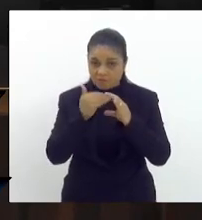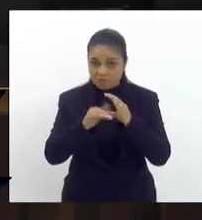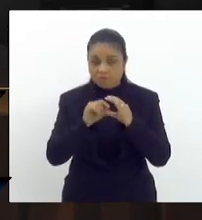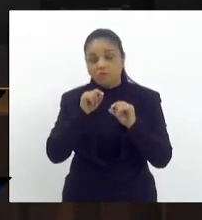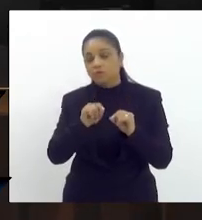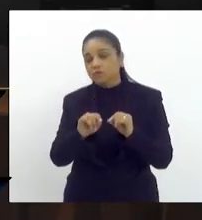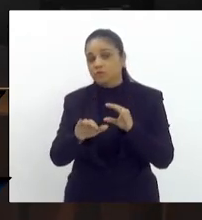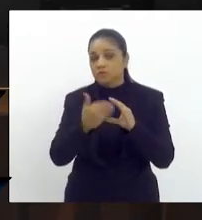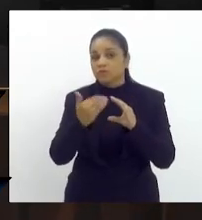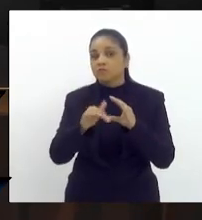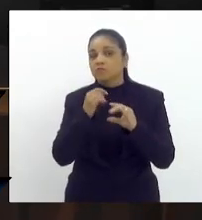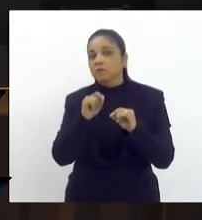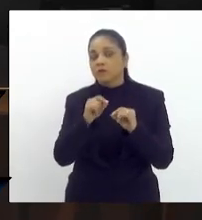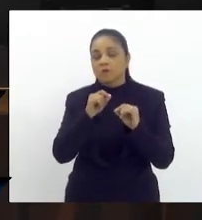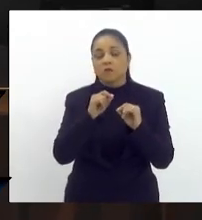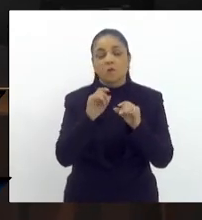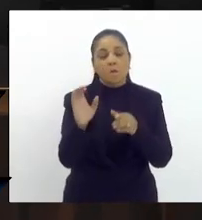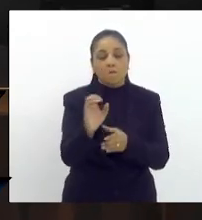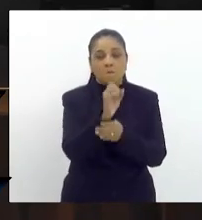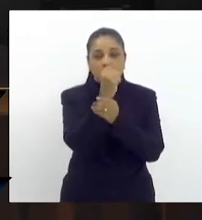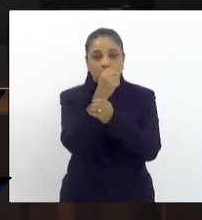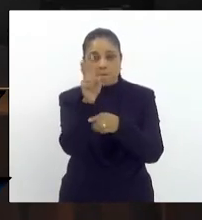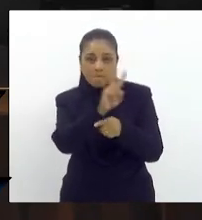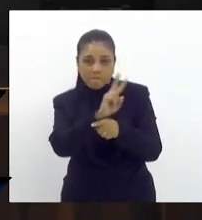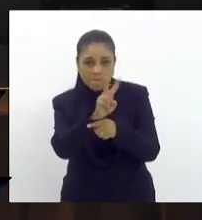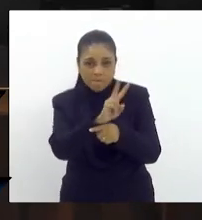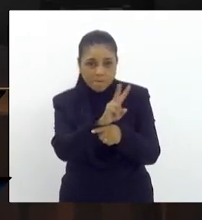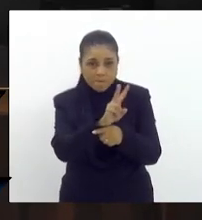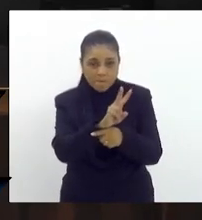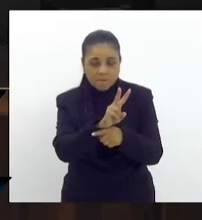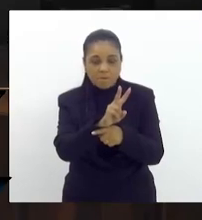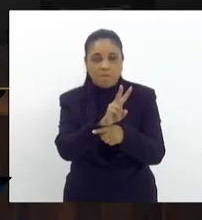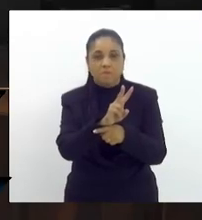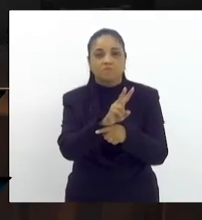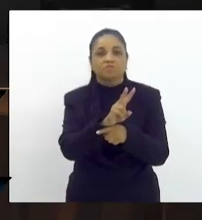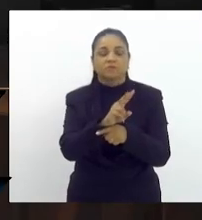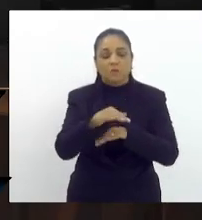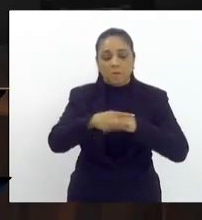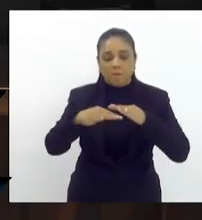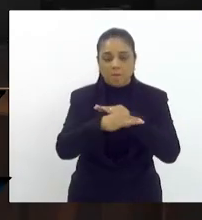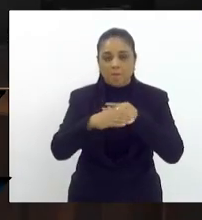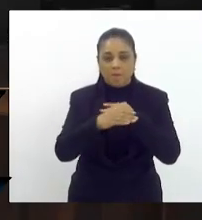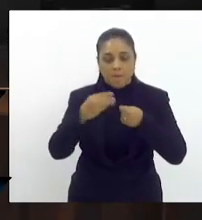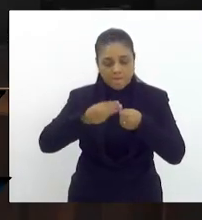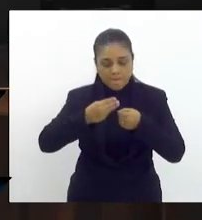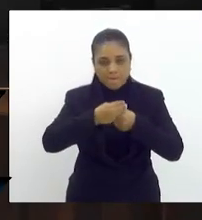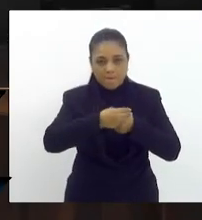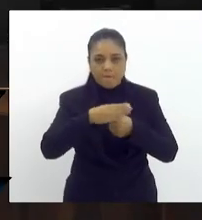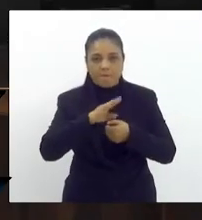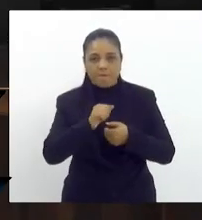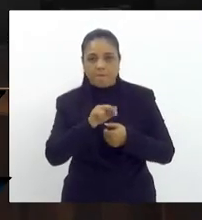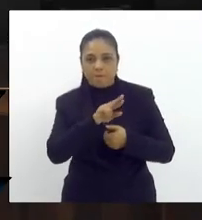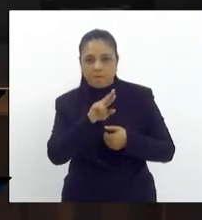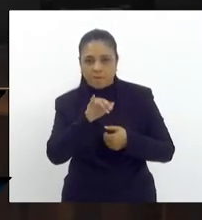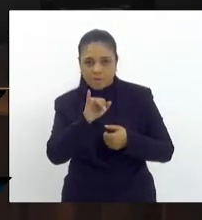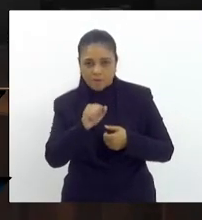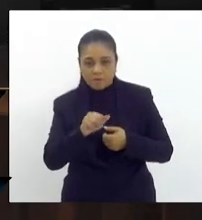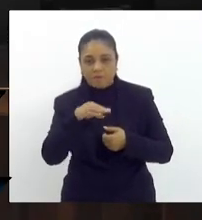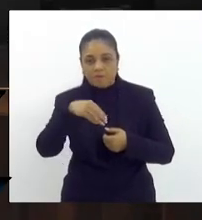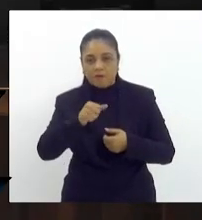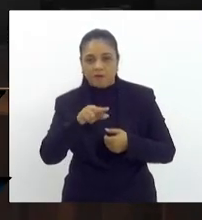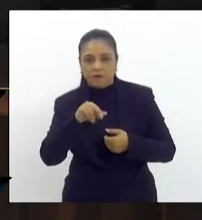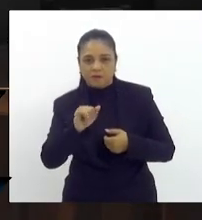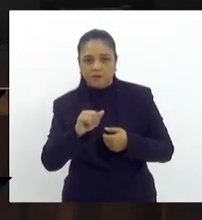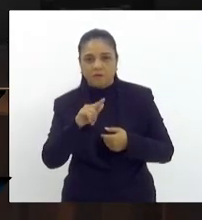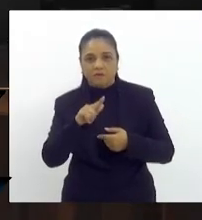sobre a implantação do programa segurança presente para atender ao bairro de Maria da Graça no município do Rio de Janeiro parecia da